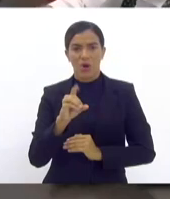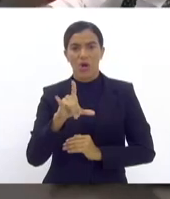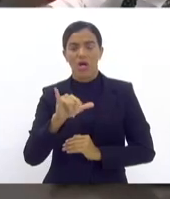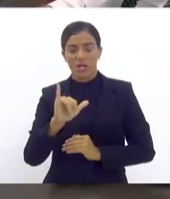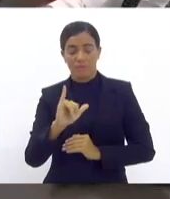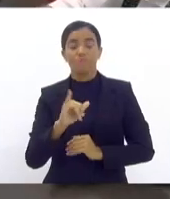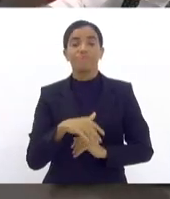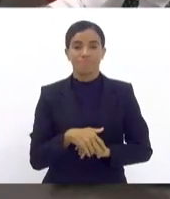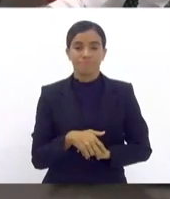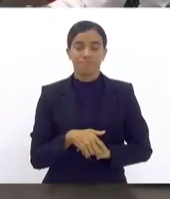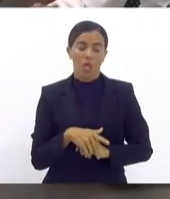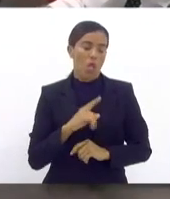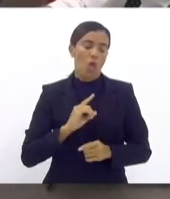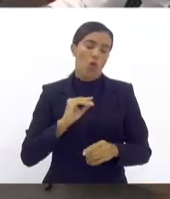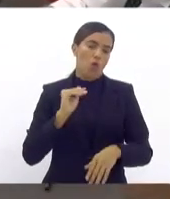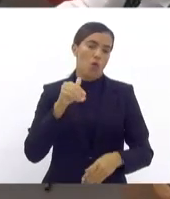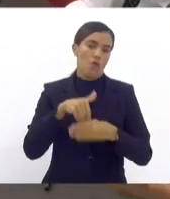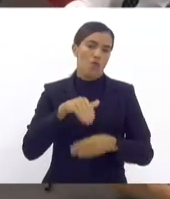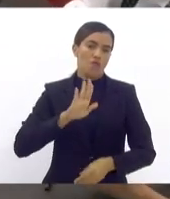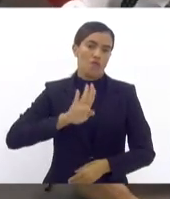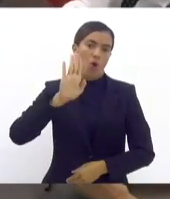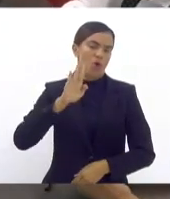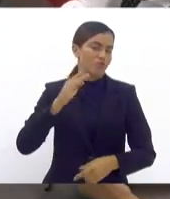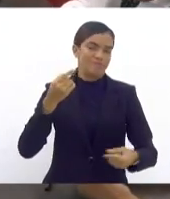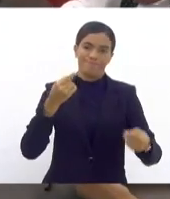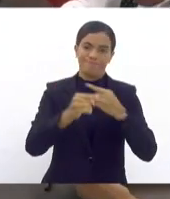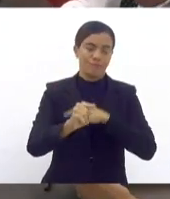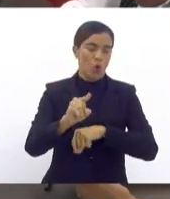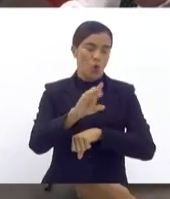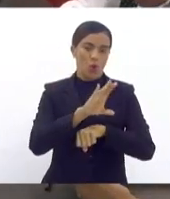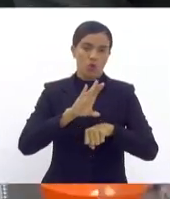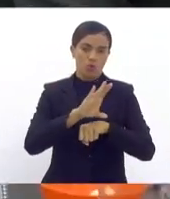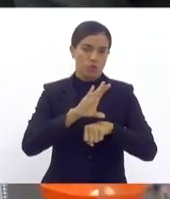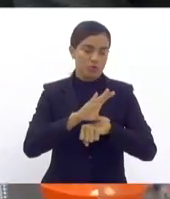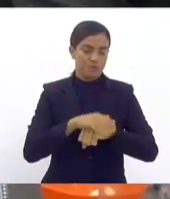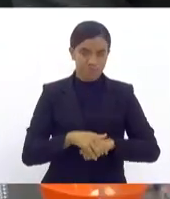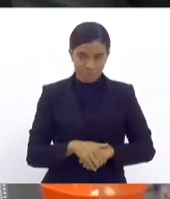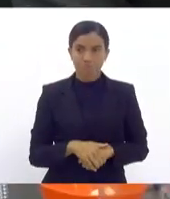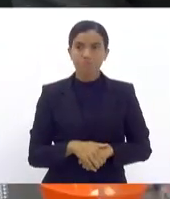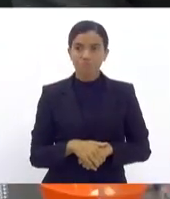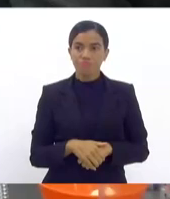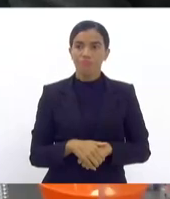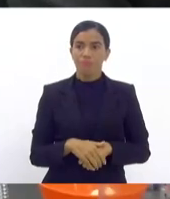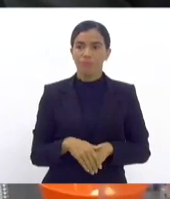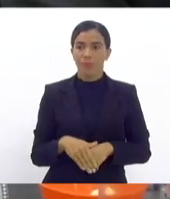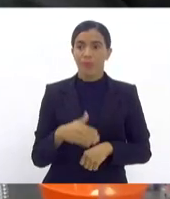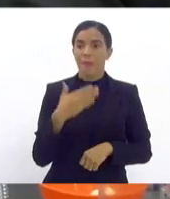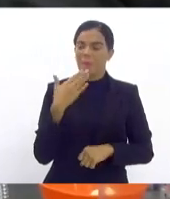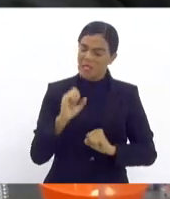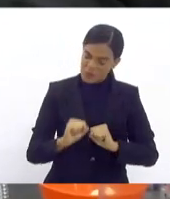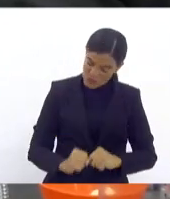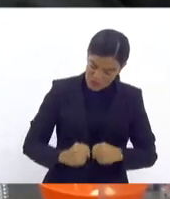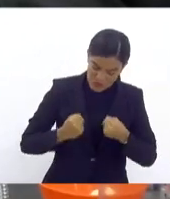vou dar pela inconstitucionalidade. Então, em votação, o parecer retificado pelo autor, e que pese o esforço